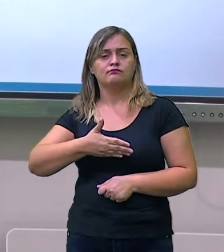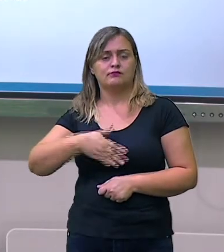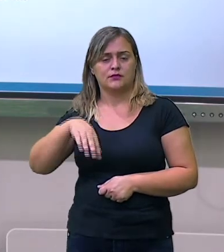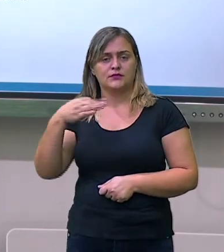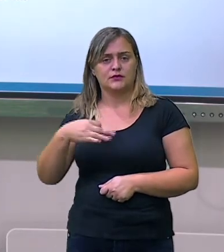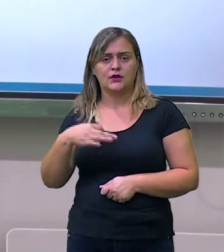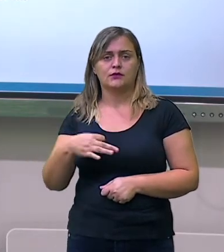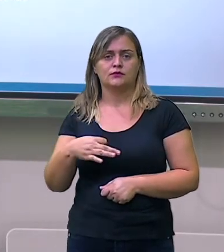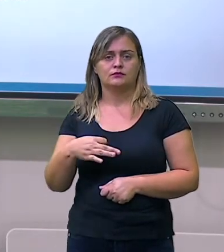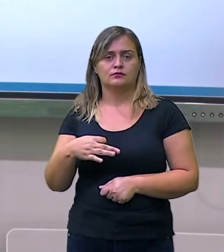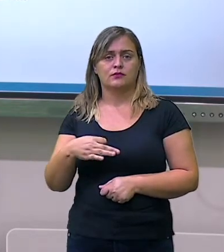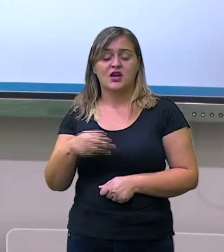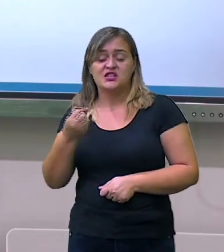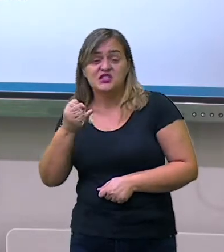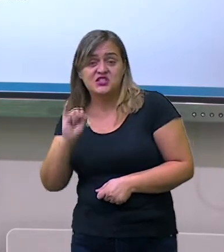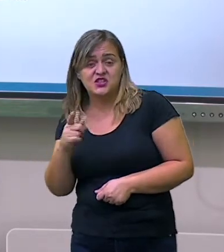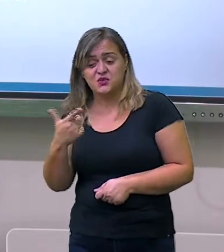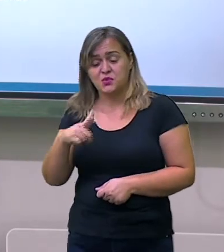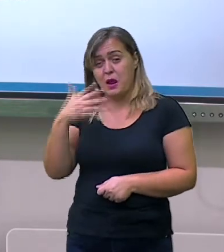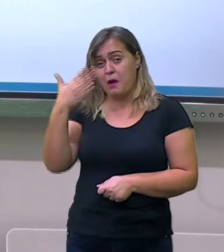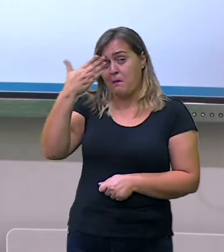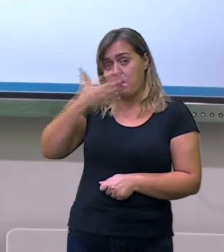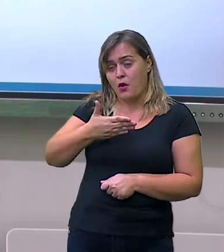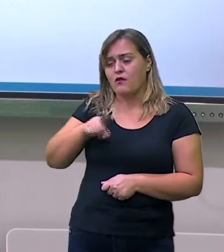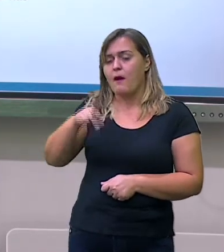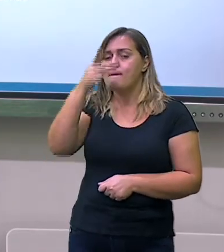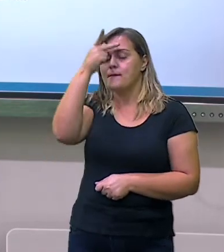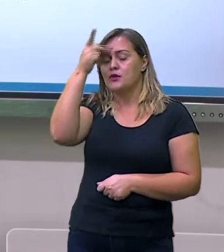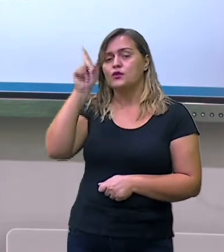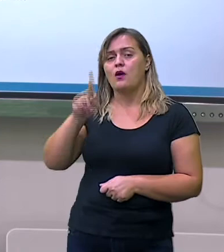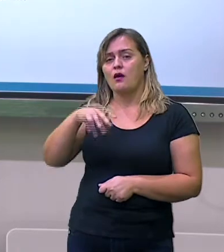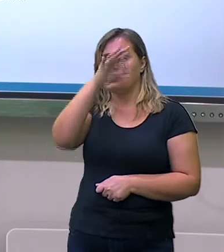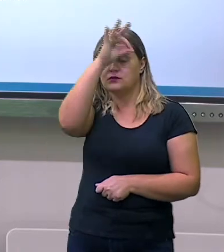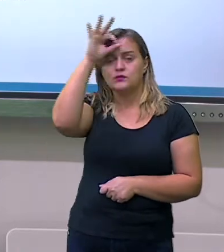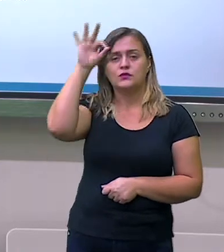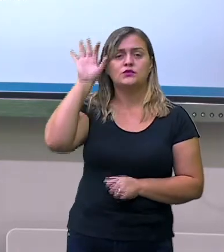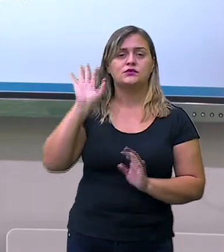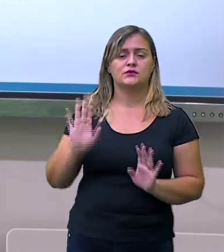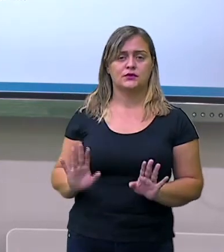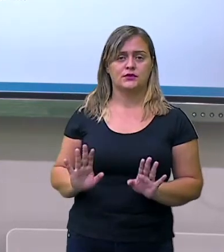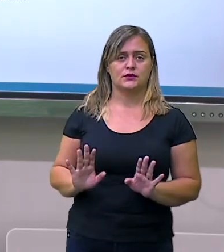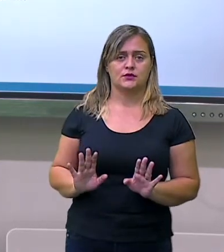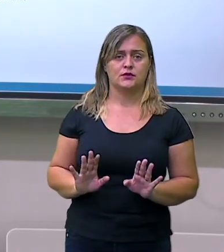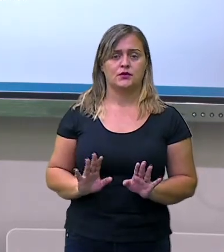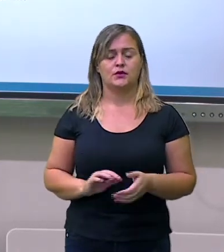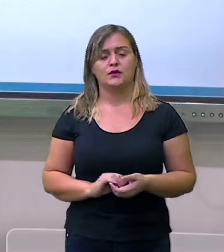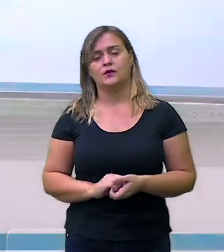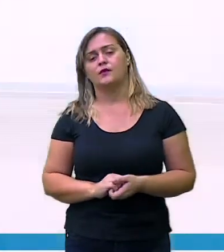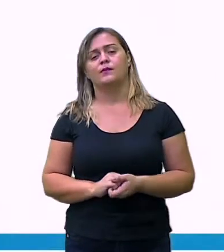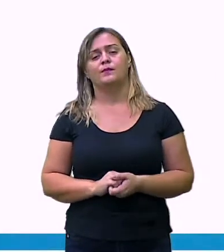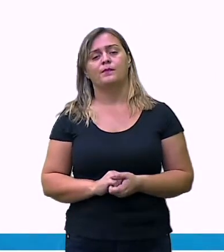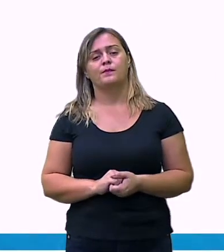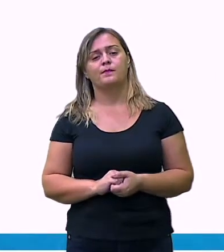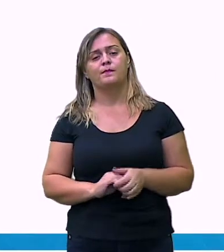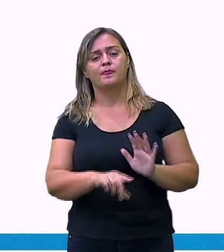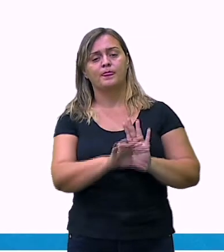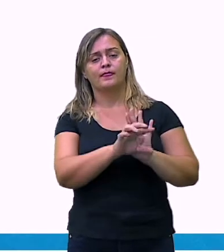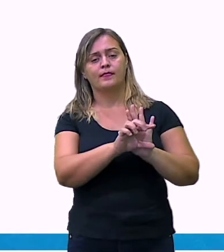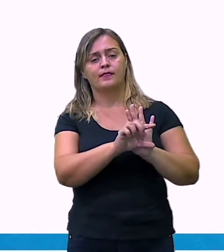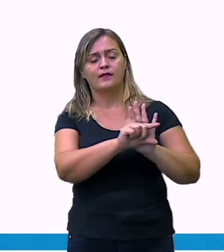crime. Enquanto não for julgado, ele não é considerado culpado. Artigo